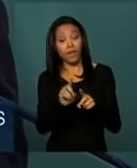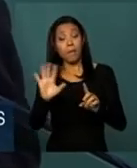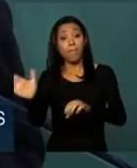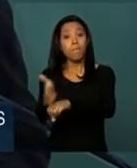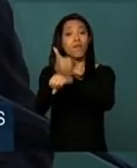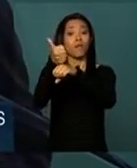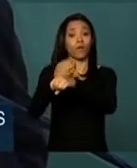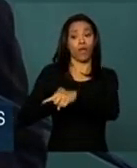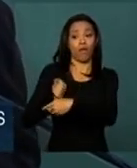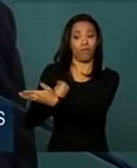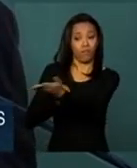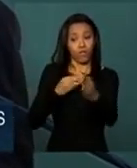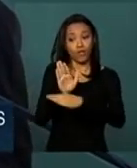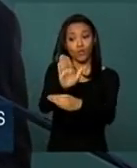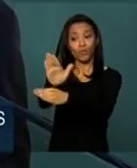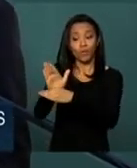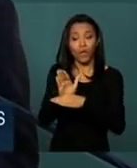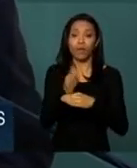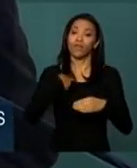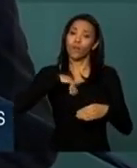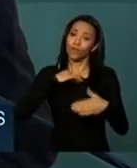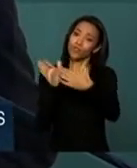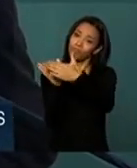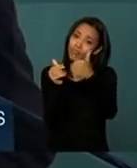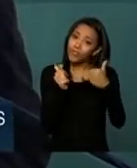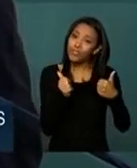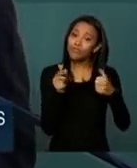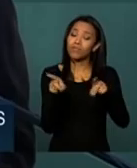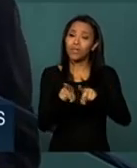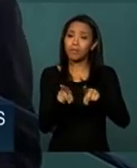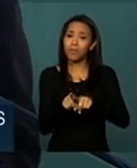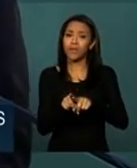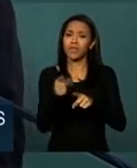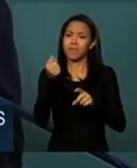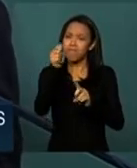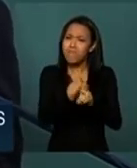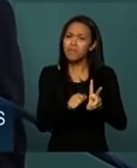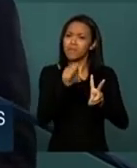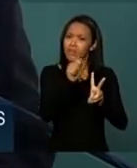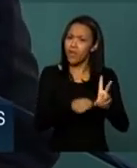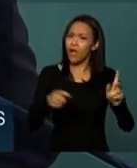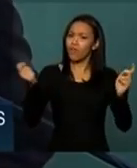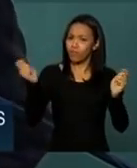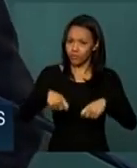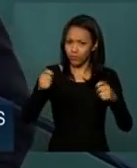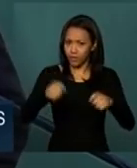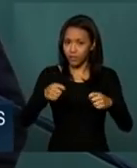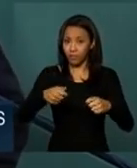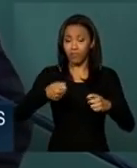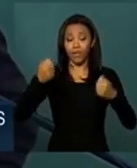do nosso povo, estamos solicitando a destinação de um custeio mensal exclusivo para ser gasto com esses